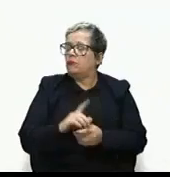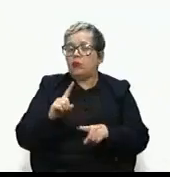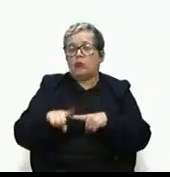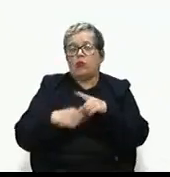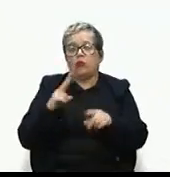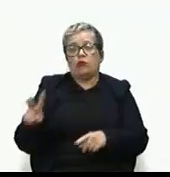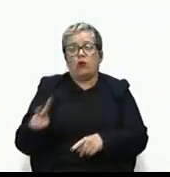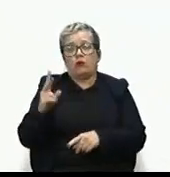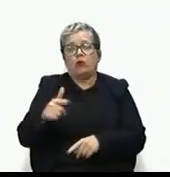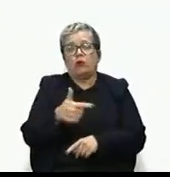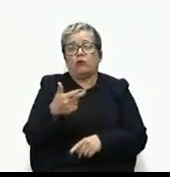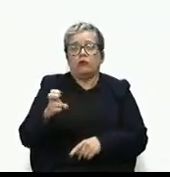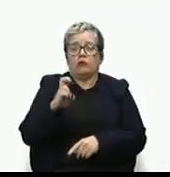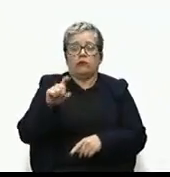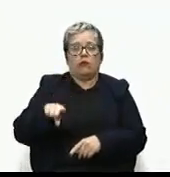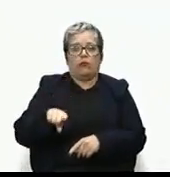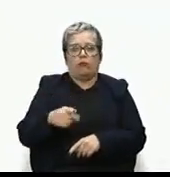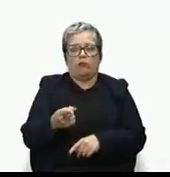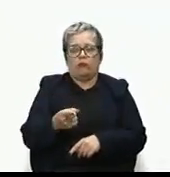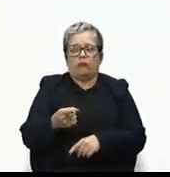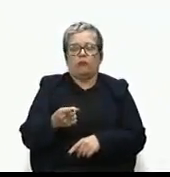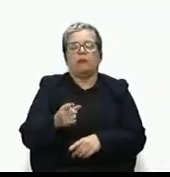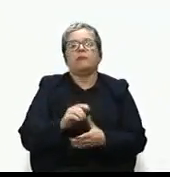depois 25 mil.